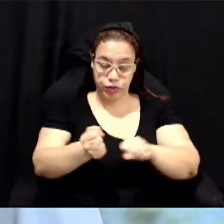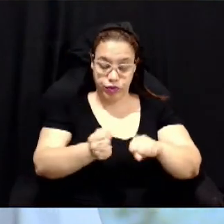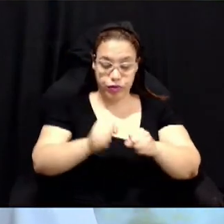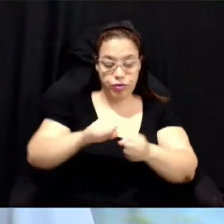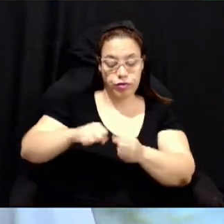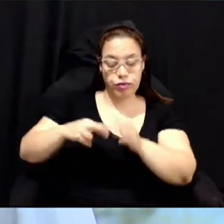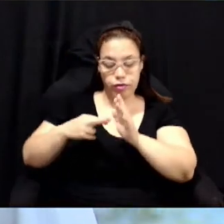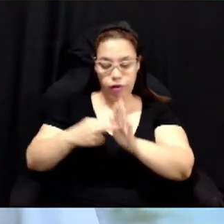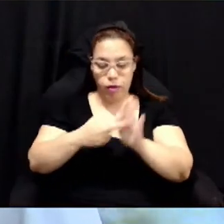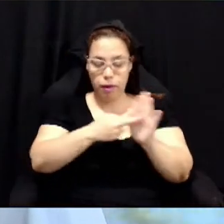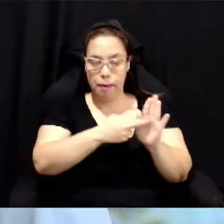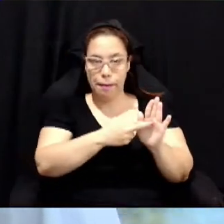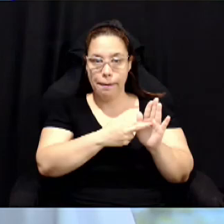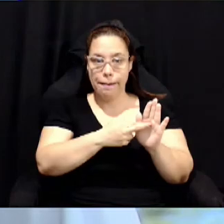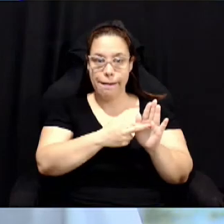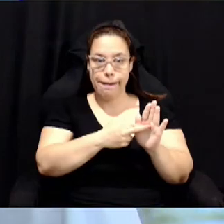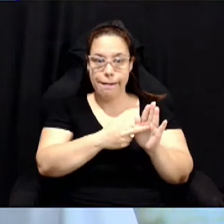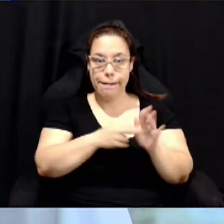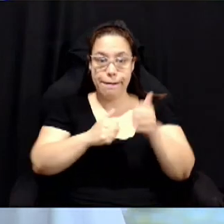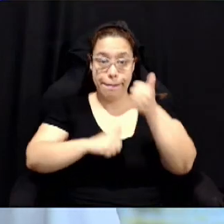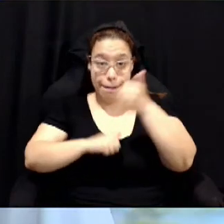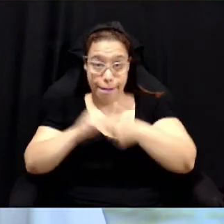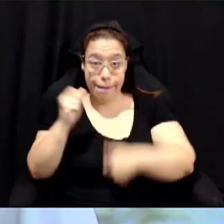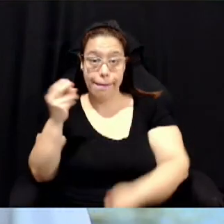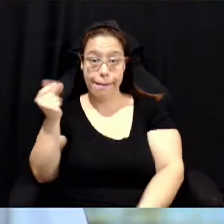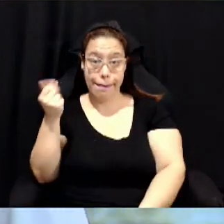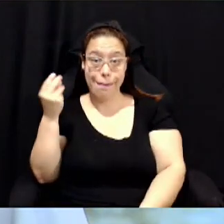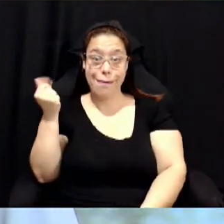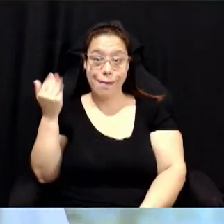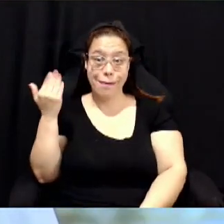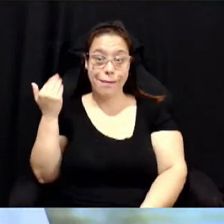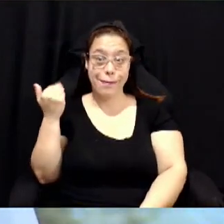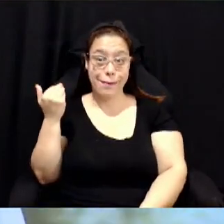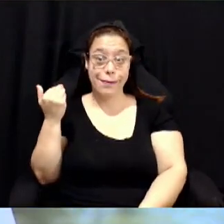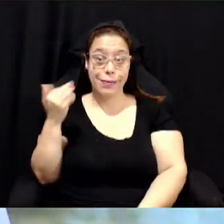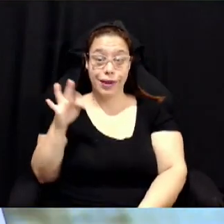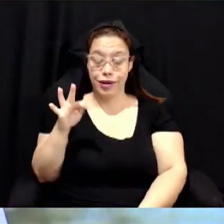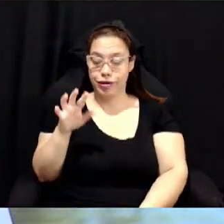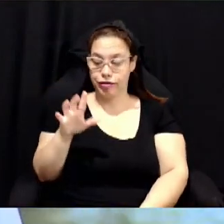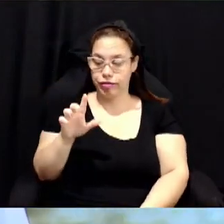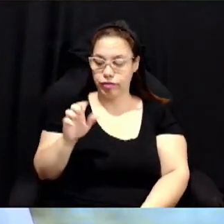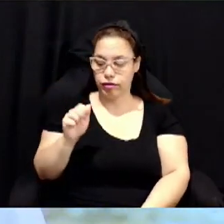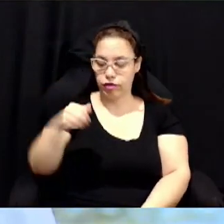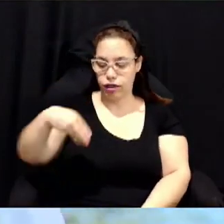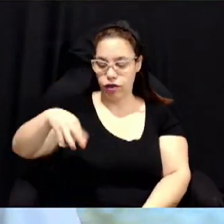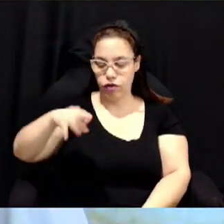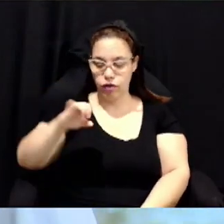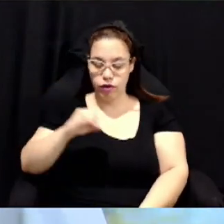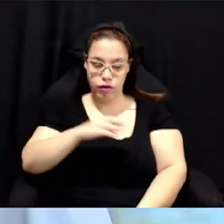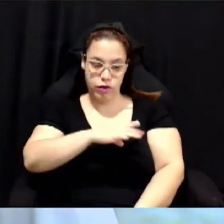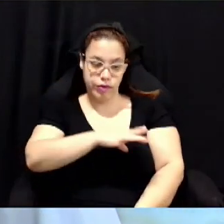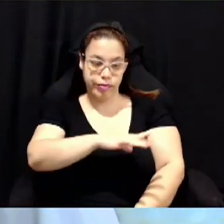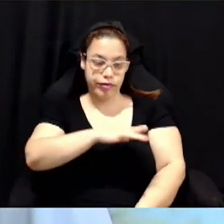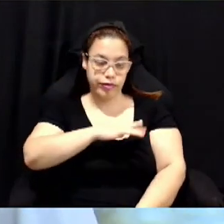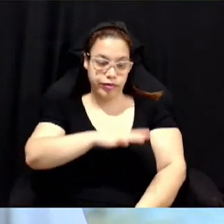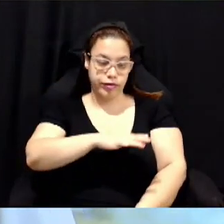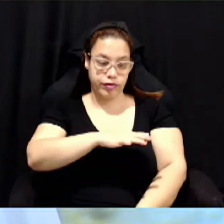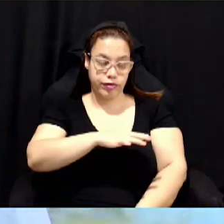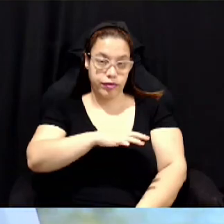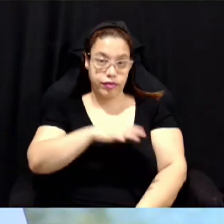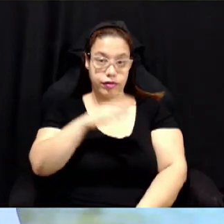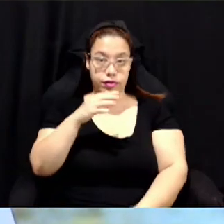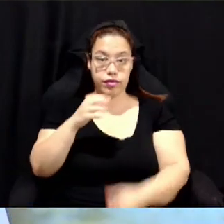de futebol do passado, né? Todos, Flamengo, Remo, Corinthians, todos eles tinham características de remada